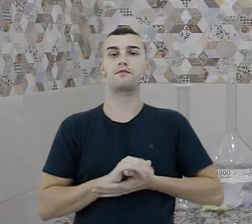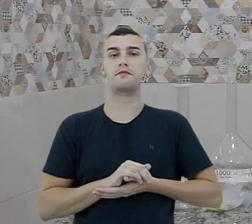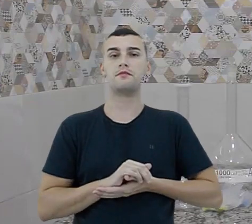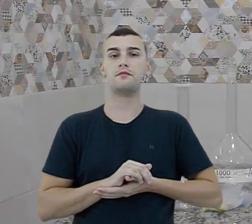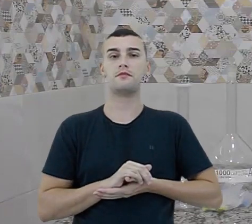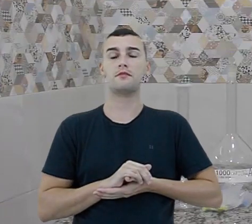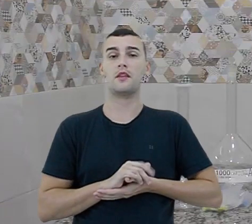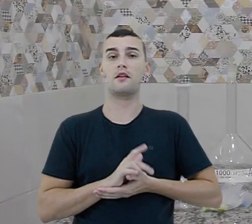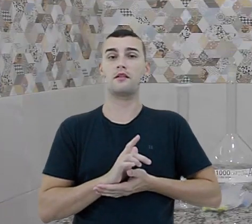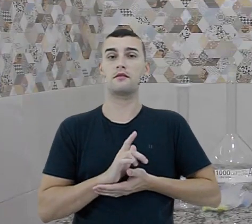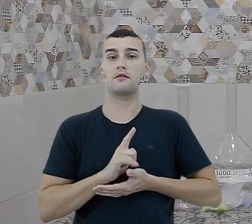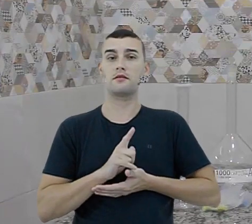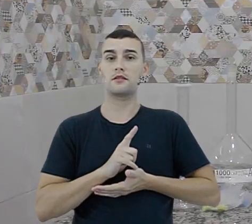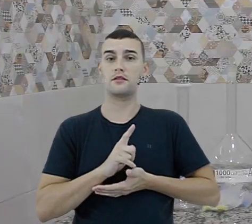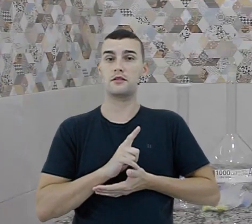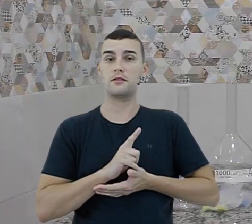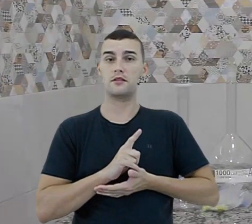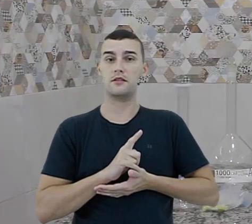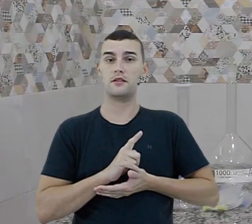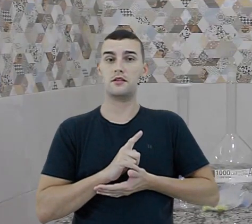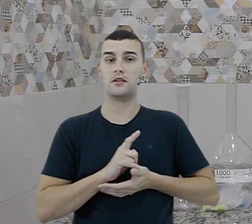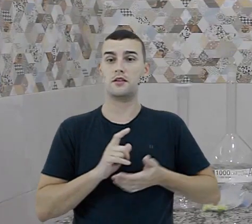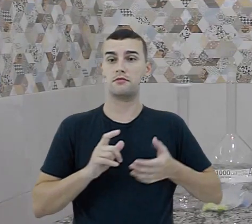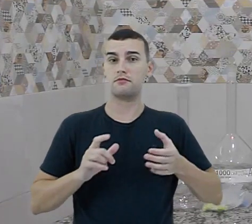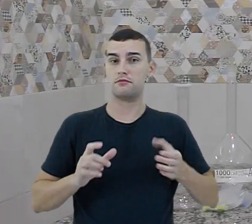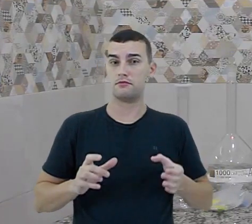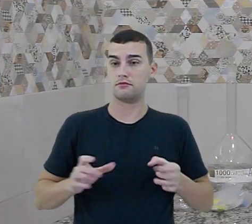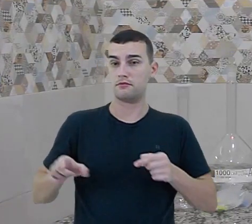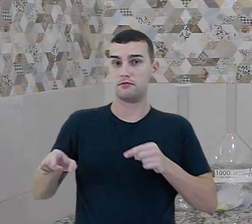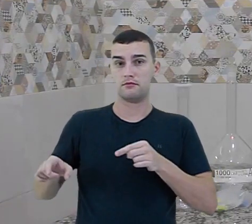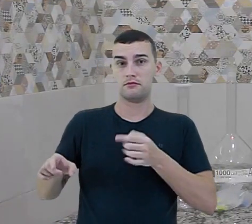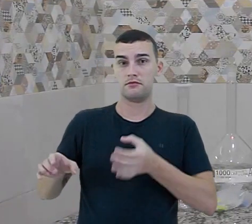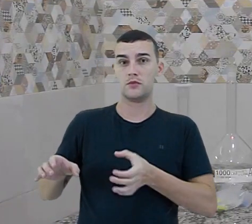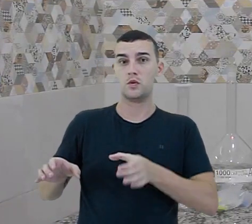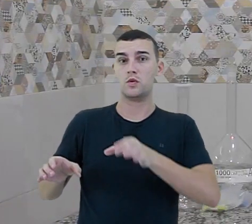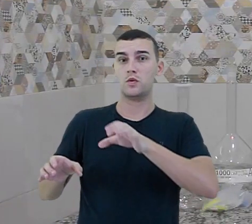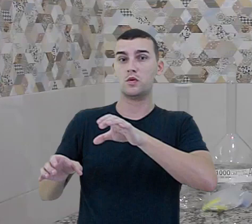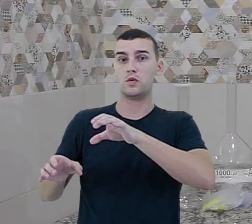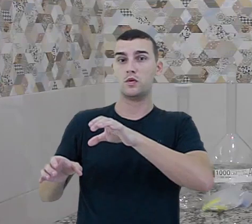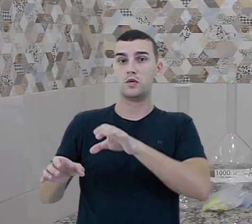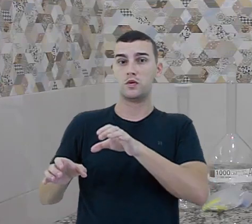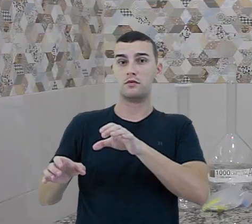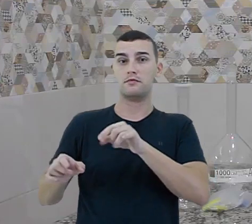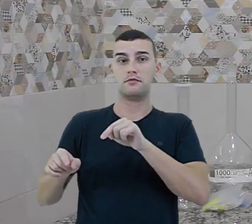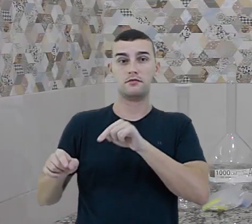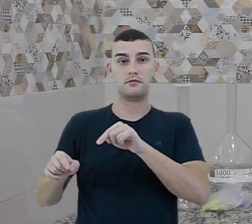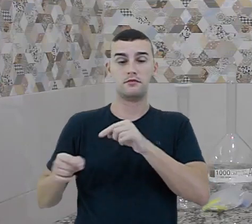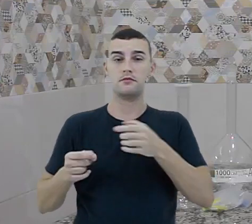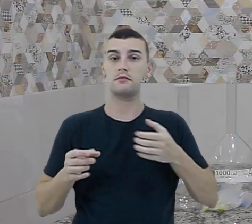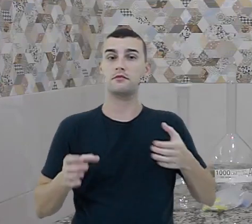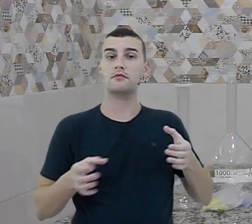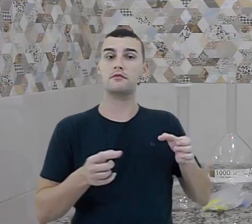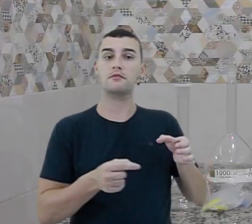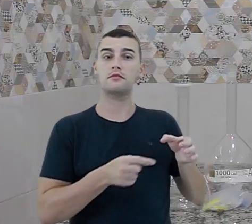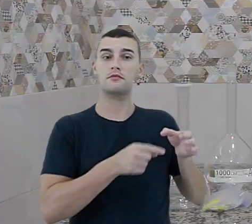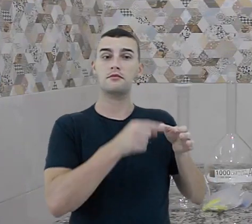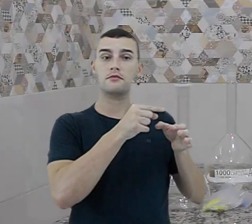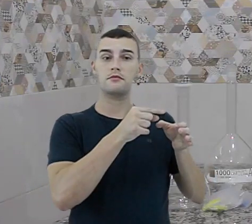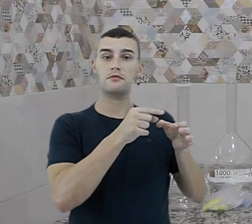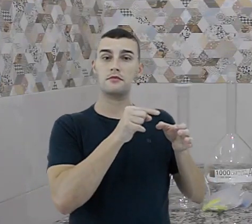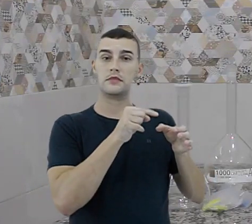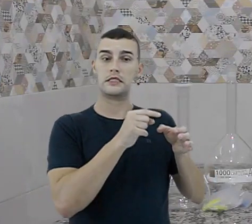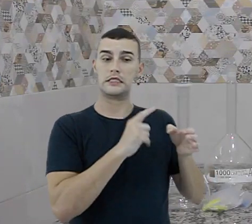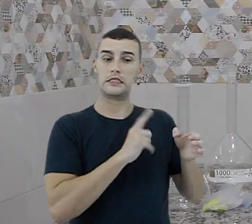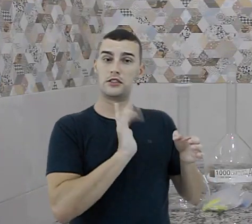meu recipiente e vou despejando a água até completar 100 ml.